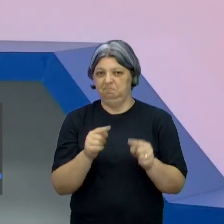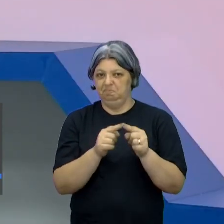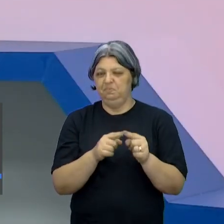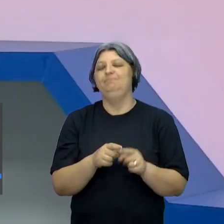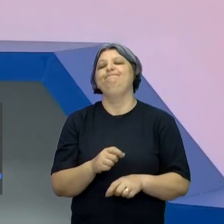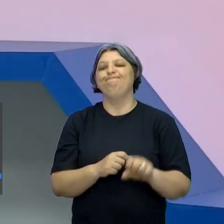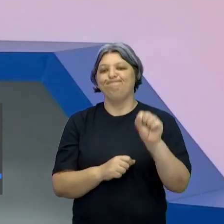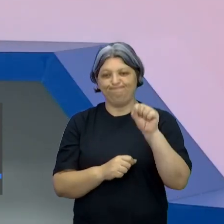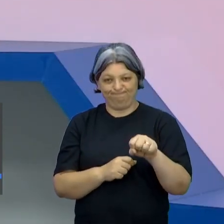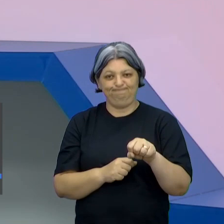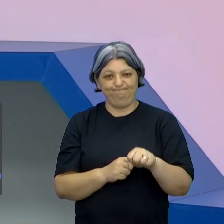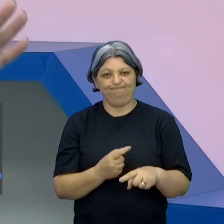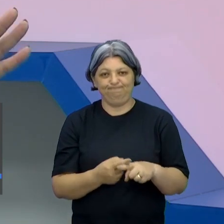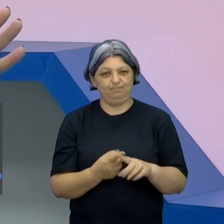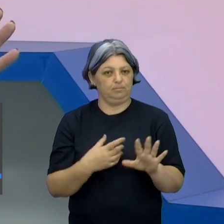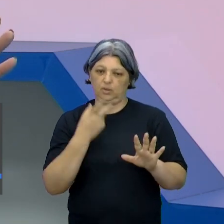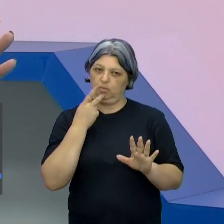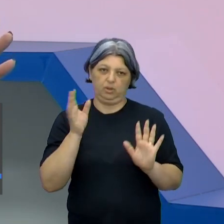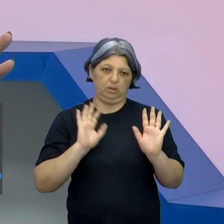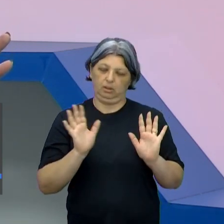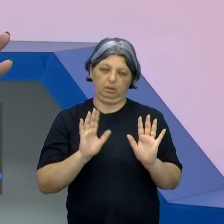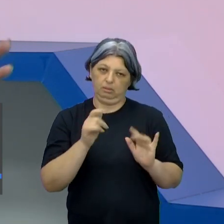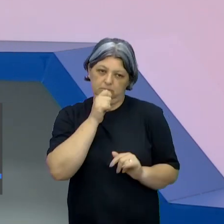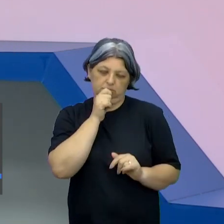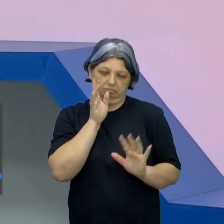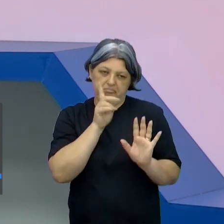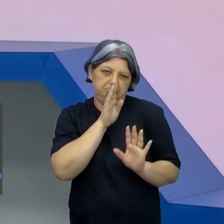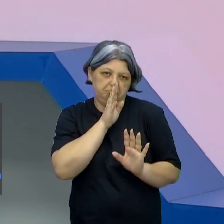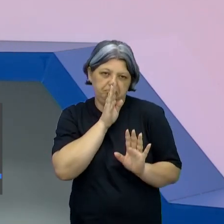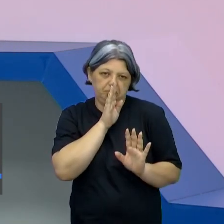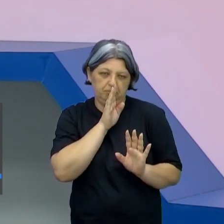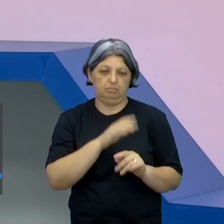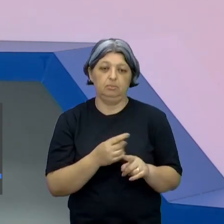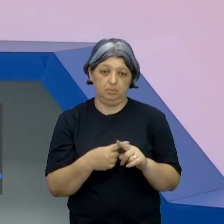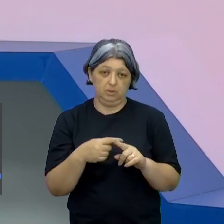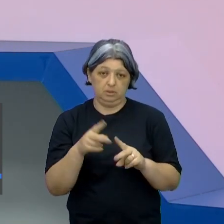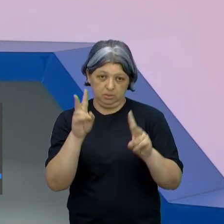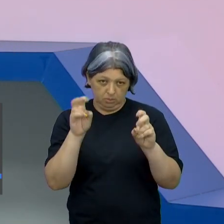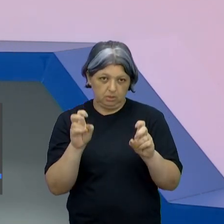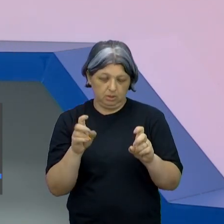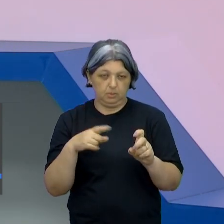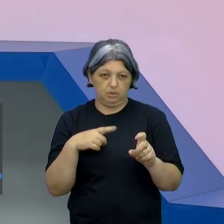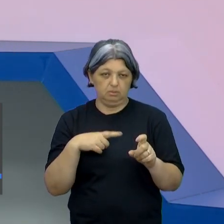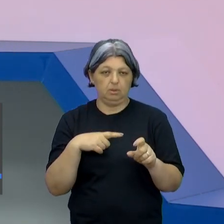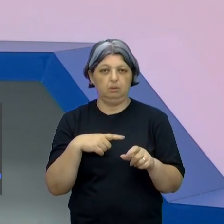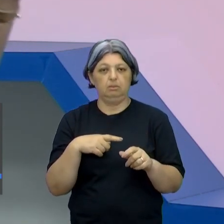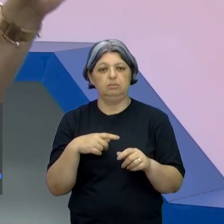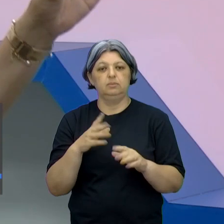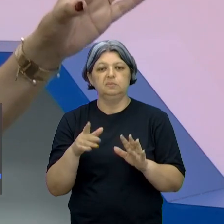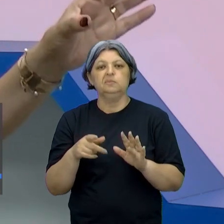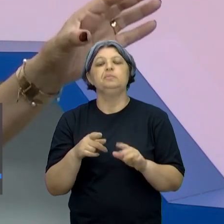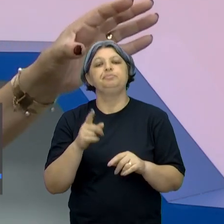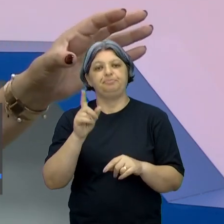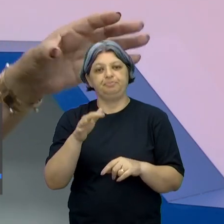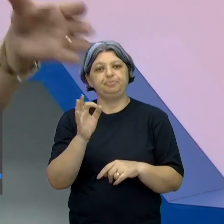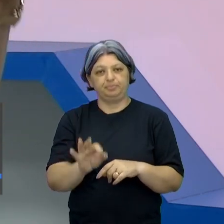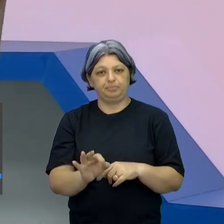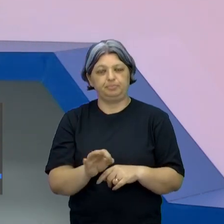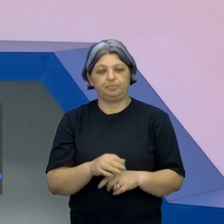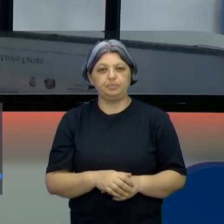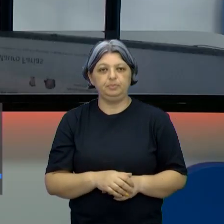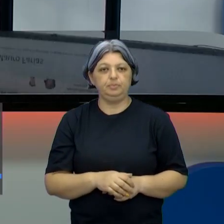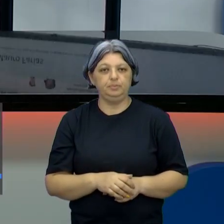fiz a questão de não falei antes pro professor Josélio sobre, tem ali, né, pra gente fazer leitura, exatamente isso.